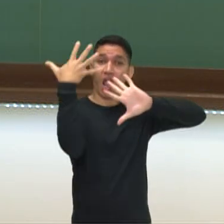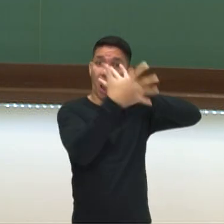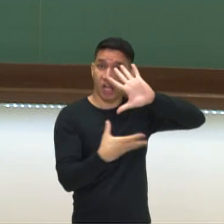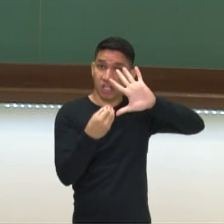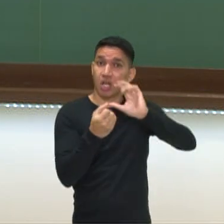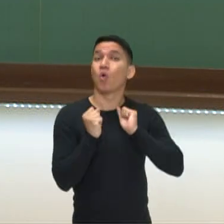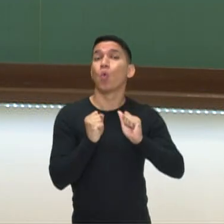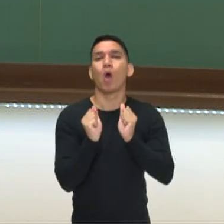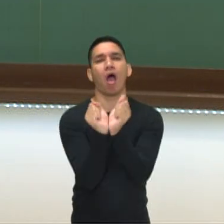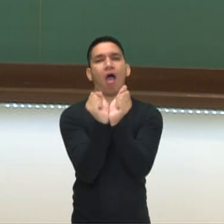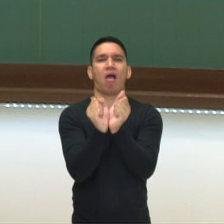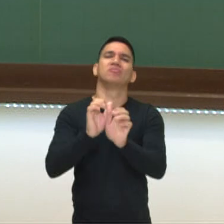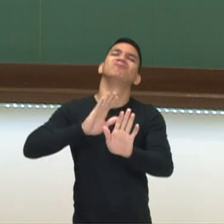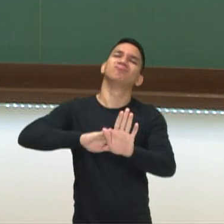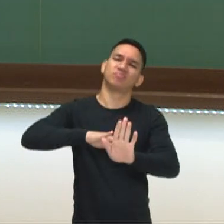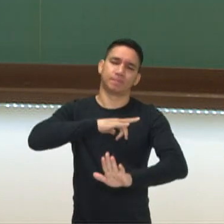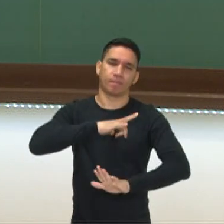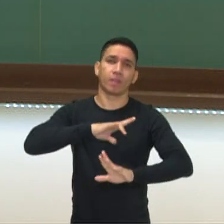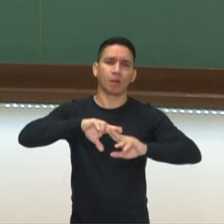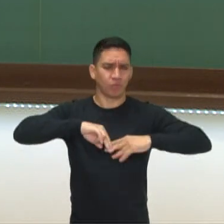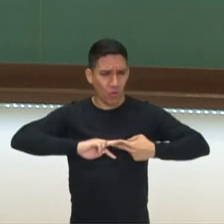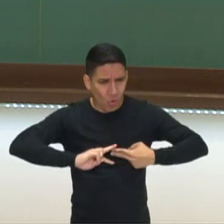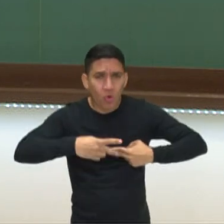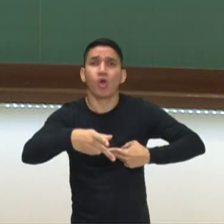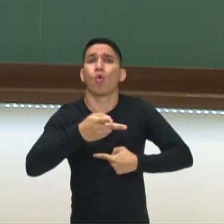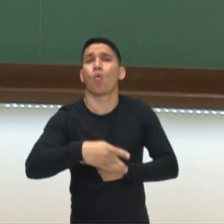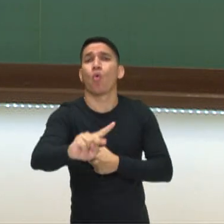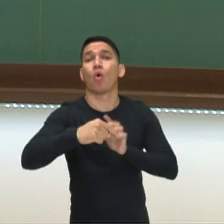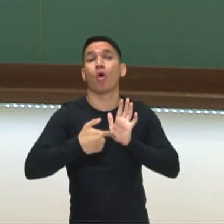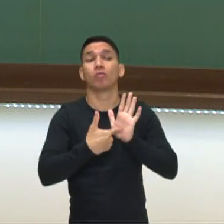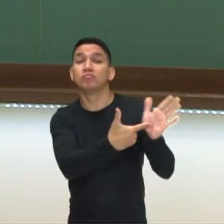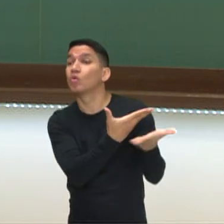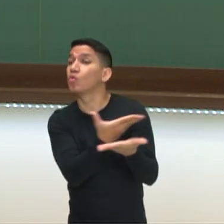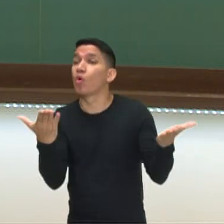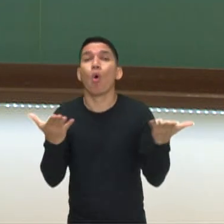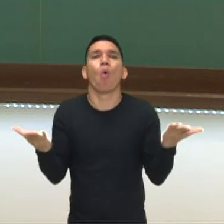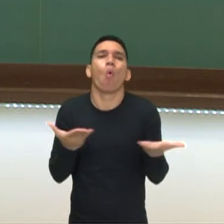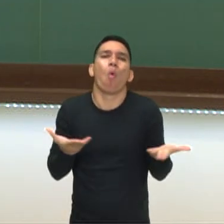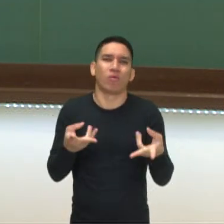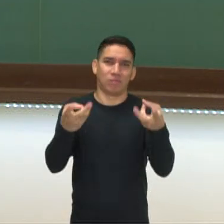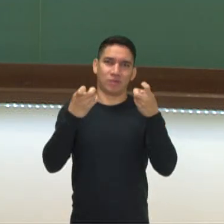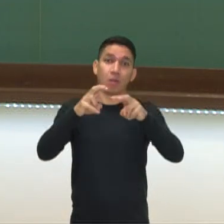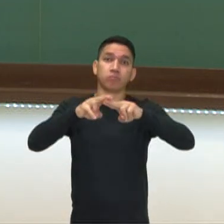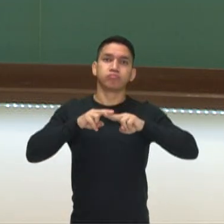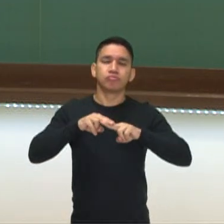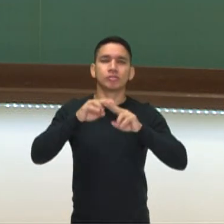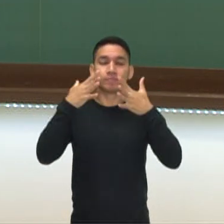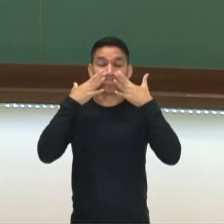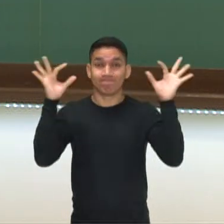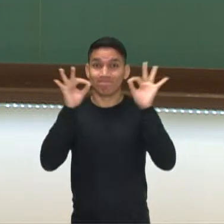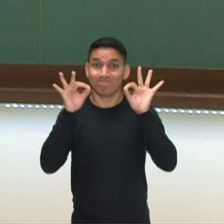ainda reflete em muitas coisas que a gente vê hoje em dia por aí. Então, por isso que a gente tem que olhar com especial